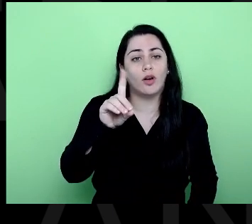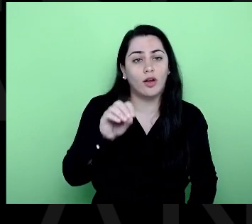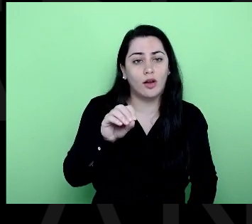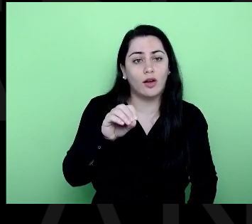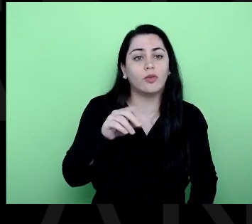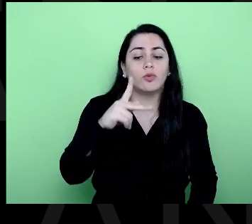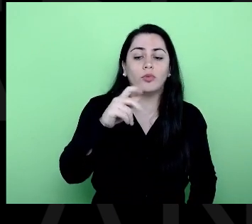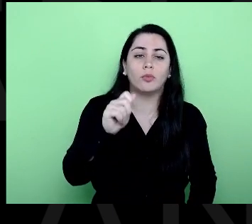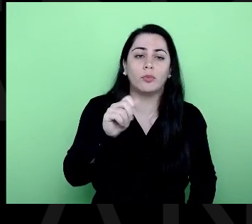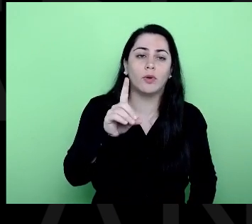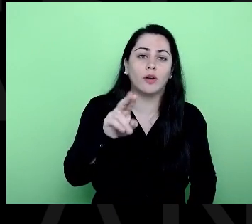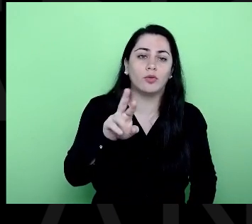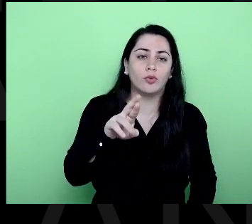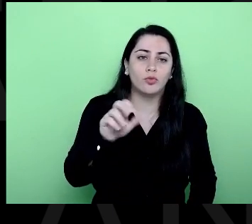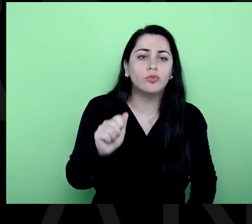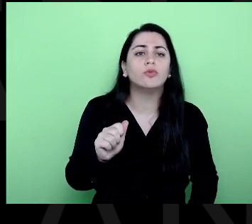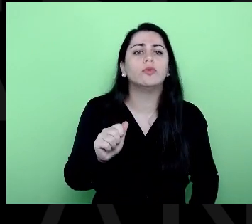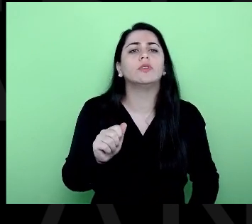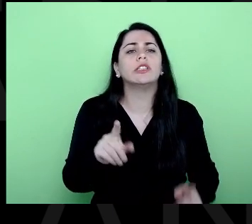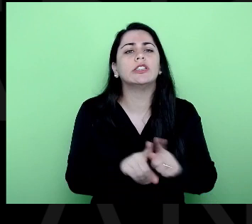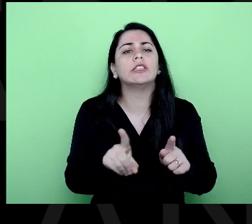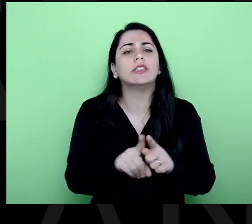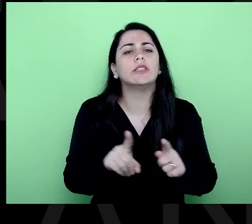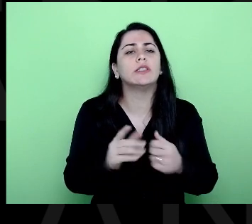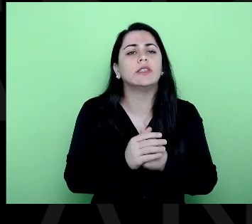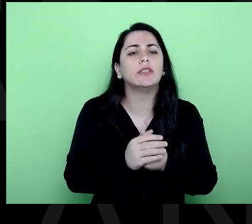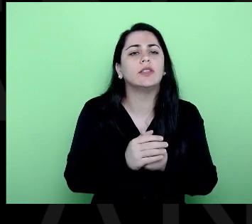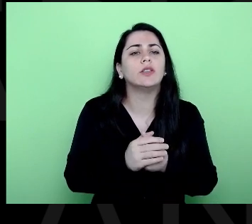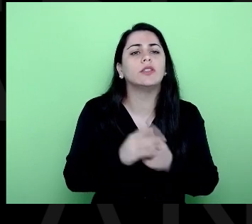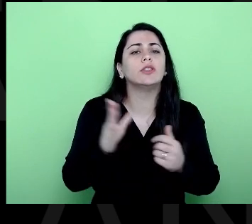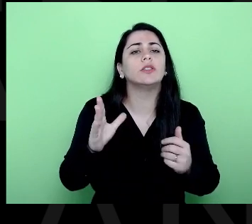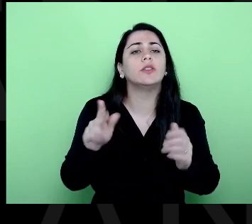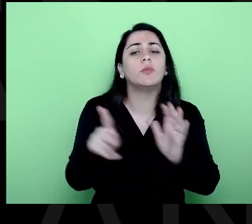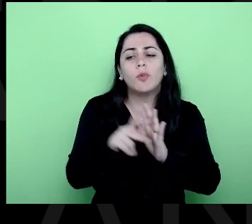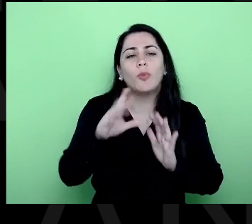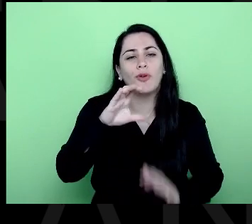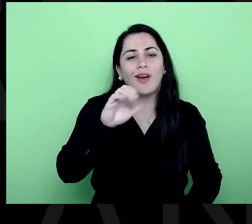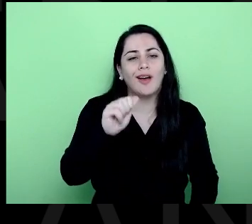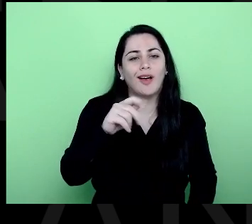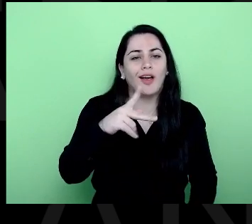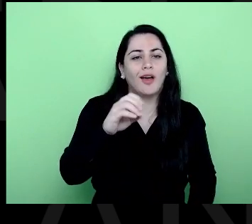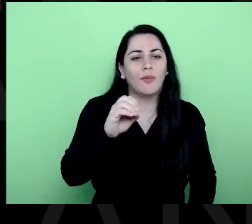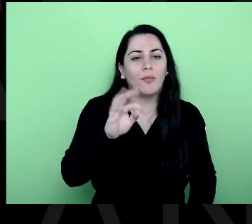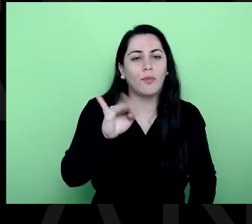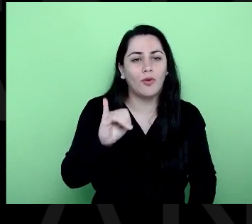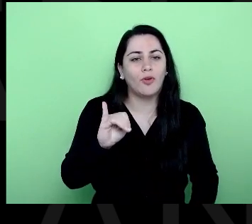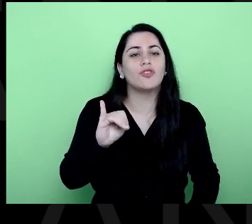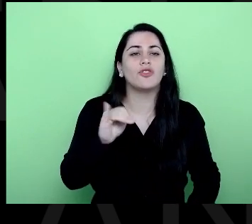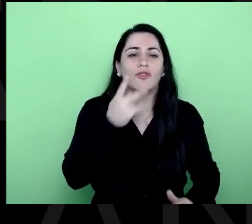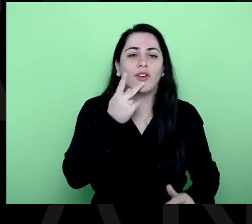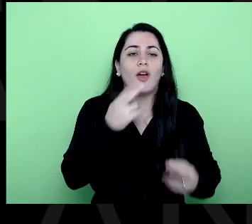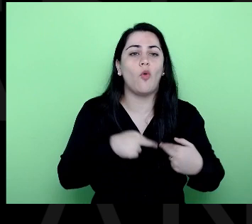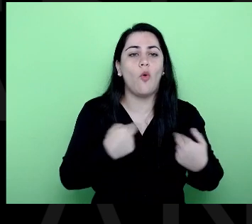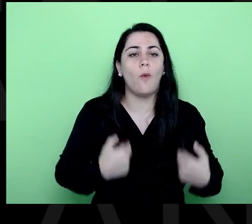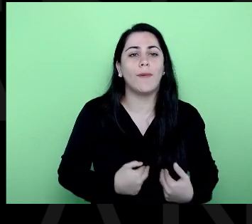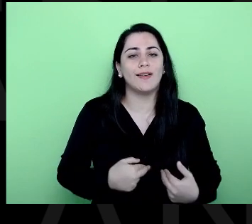fazendo biografia. Eu me inspirei lá no A Sangue Frio do Capote, que ele fala de romance de não ficção,